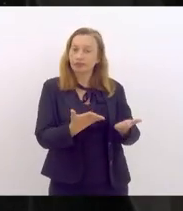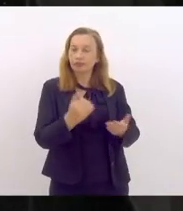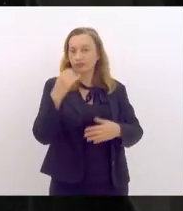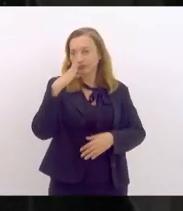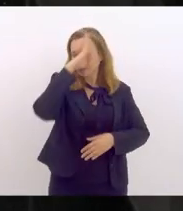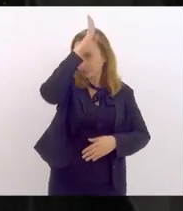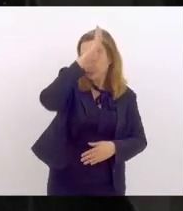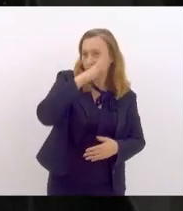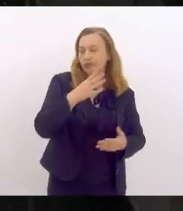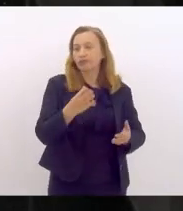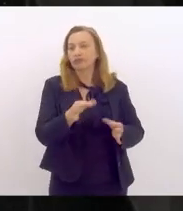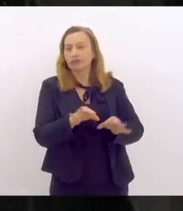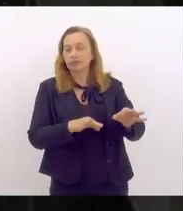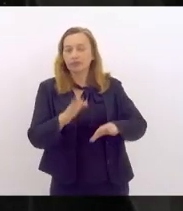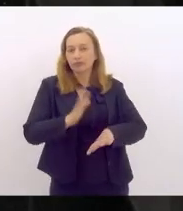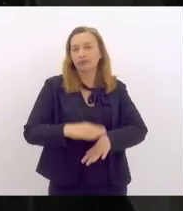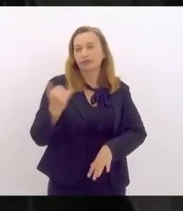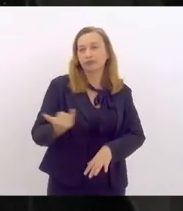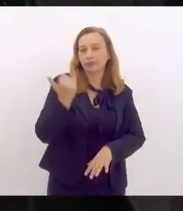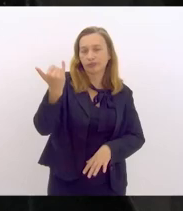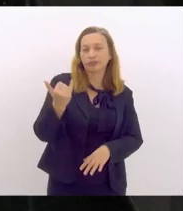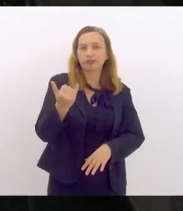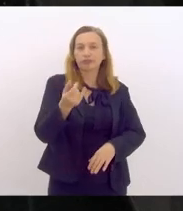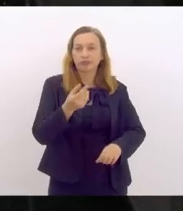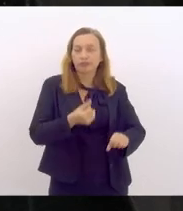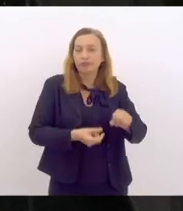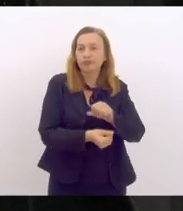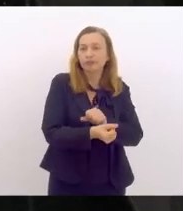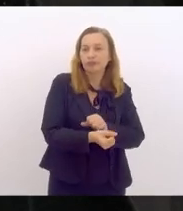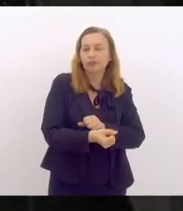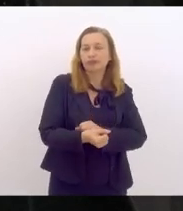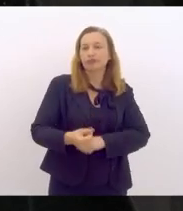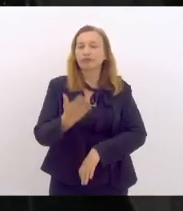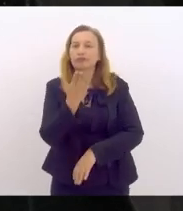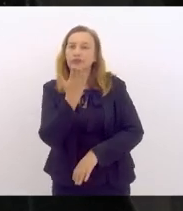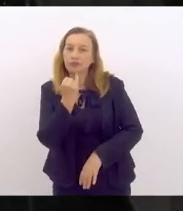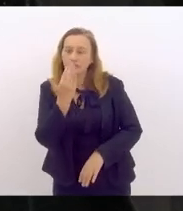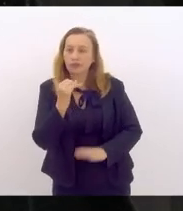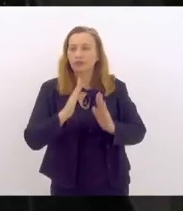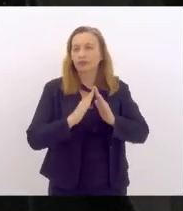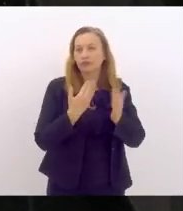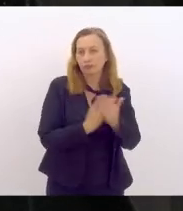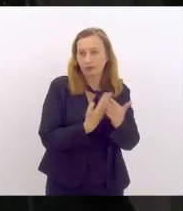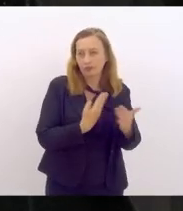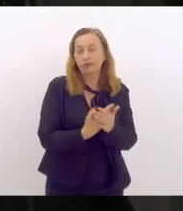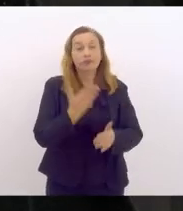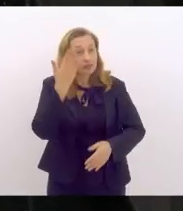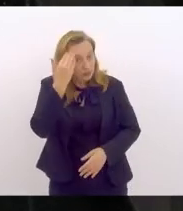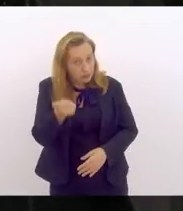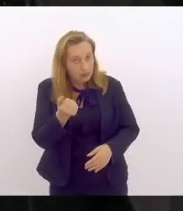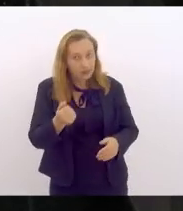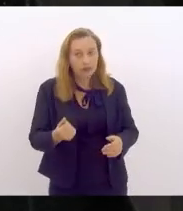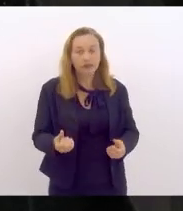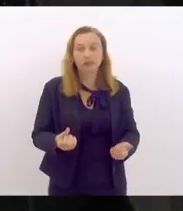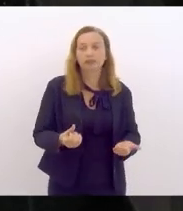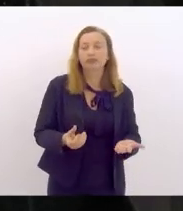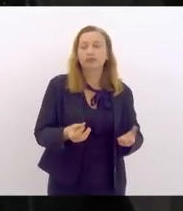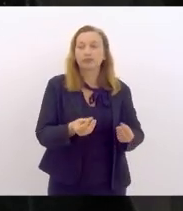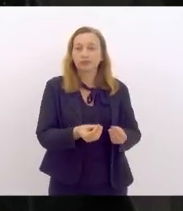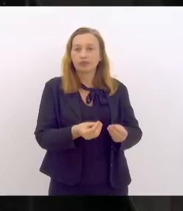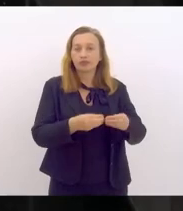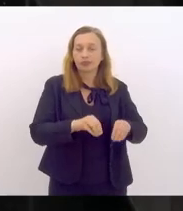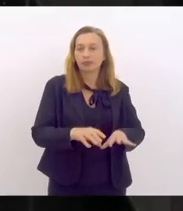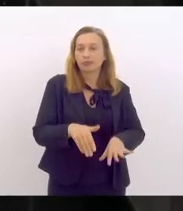bolsonaro ao programa mais importante de financiamento da merenda escolar que nós sabemos que com agravamento da fome né nas casas nos